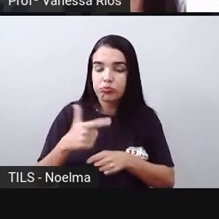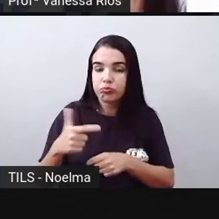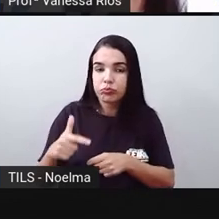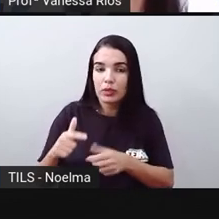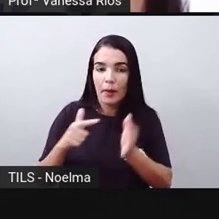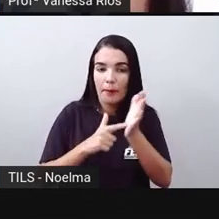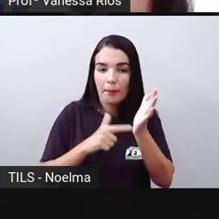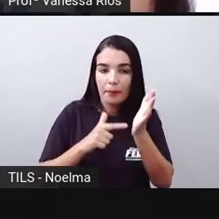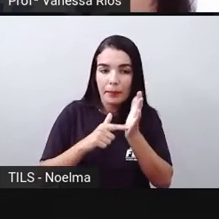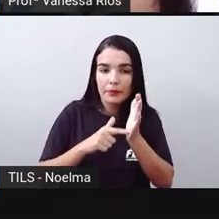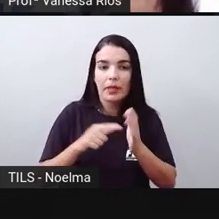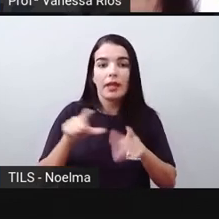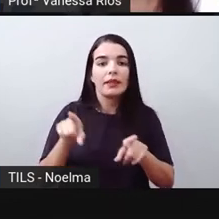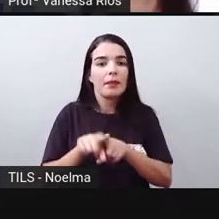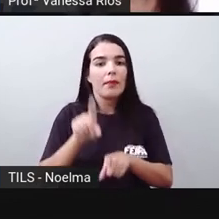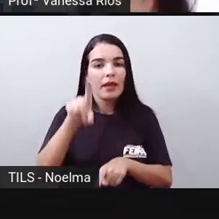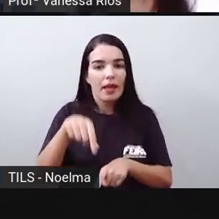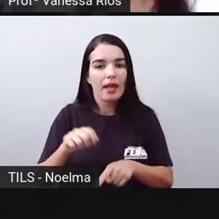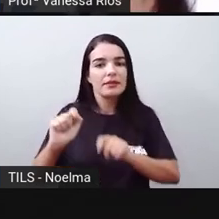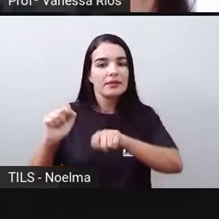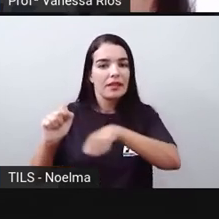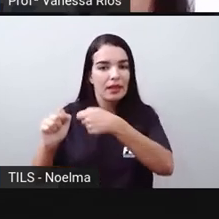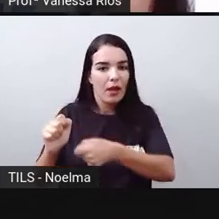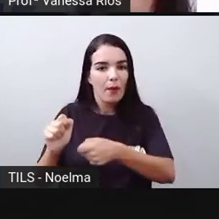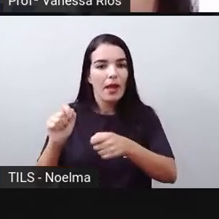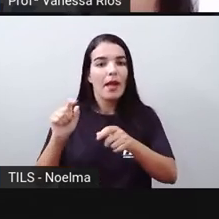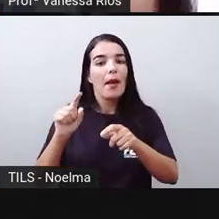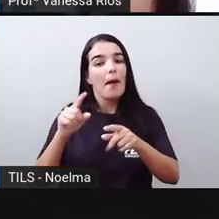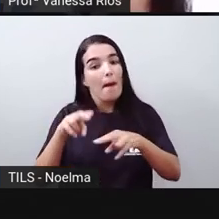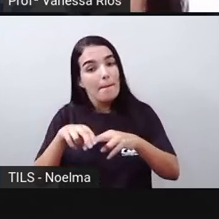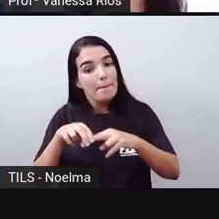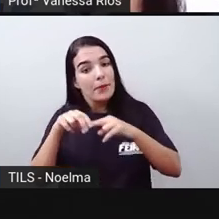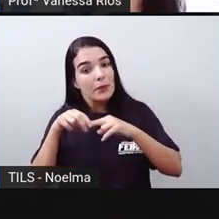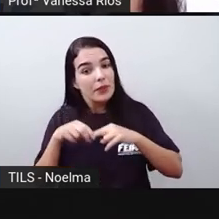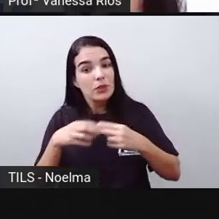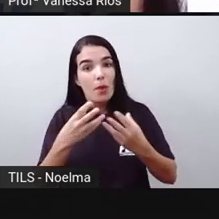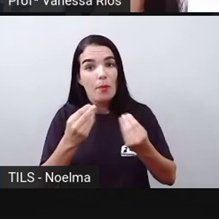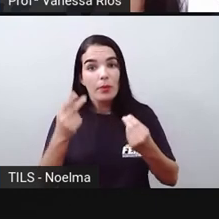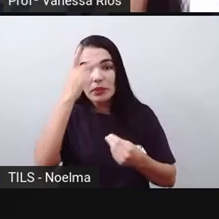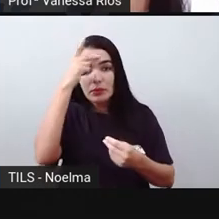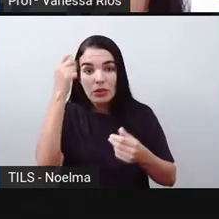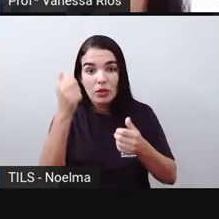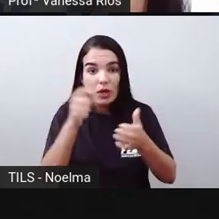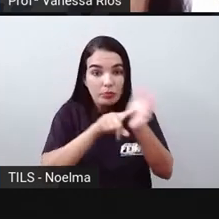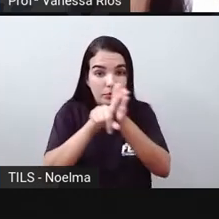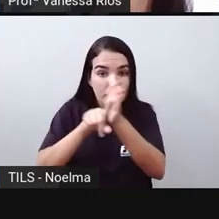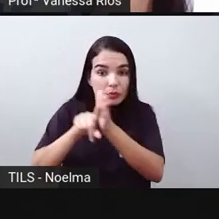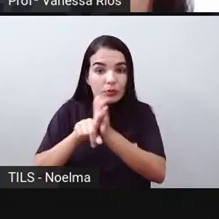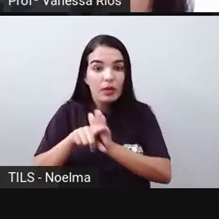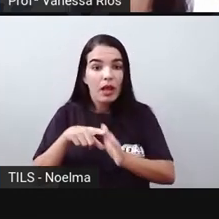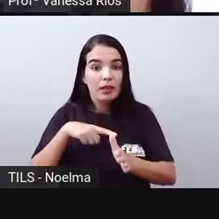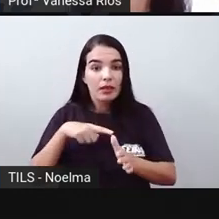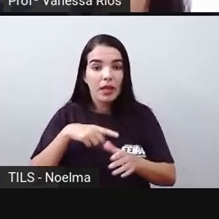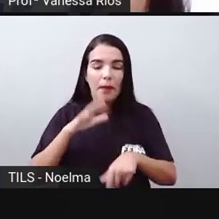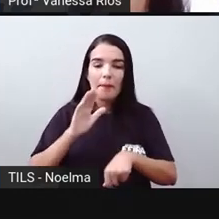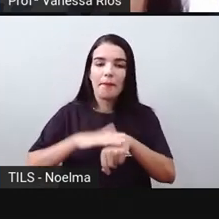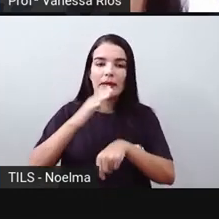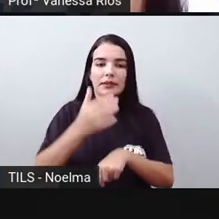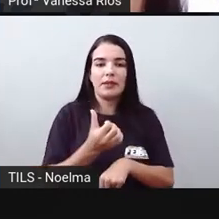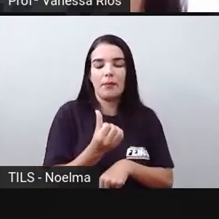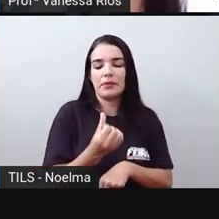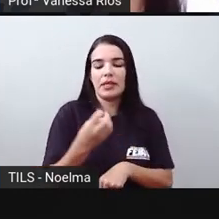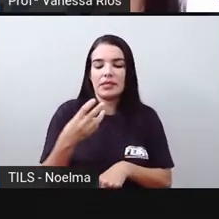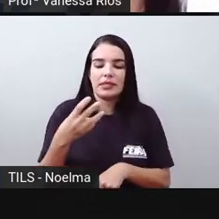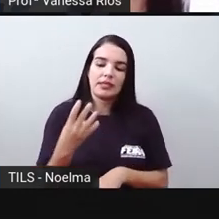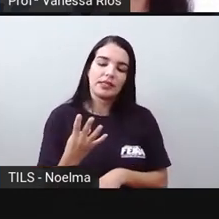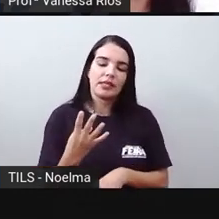pelos pontos também é considerado um sinal, e aí muitos especialistas consideram aí que o Braille possui